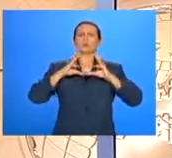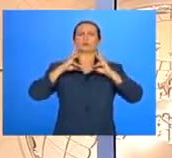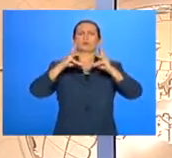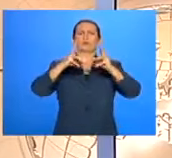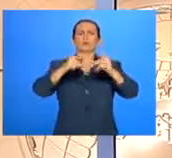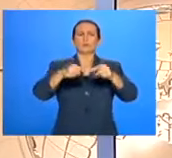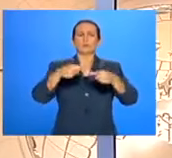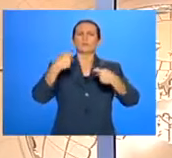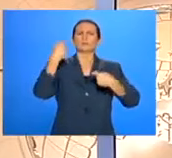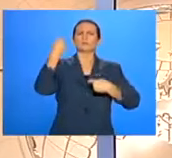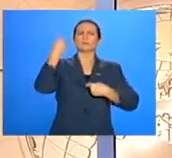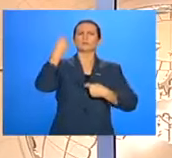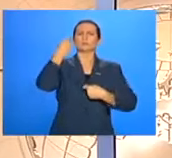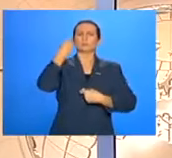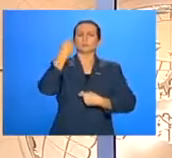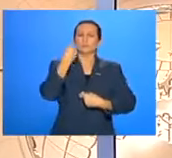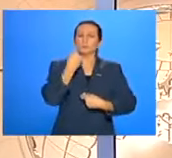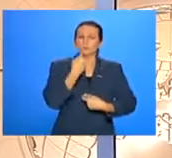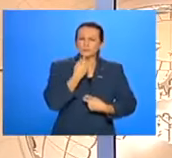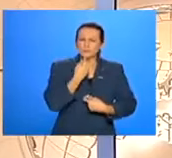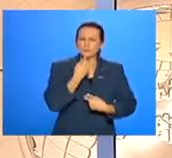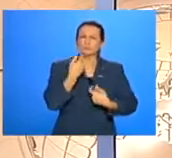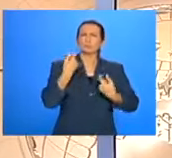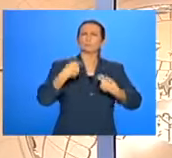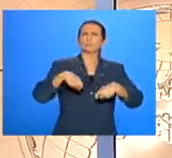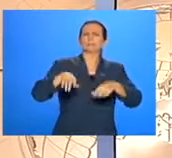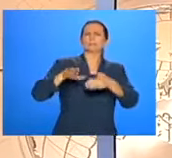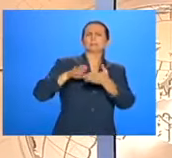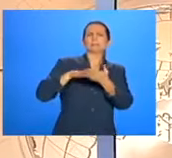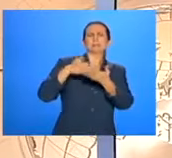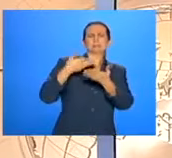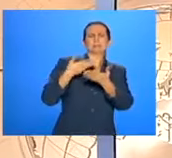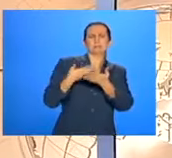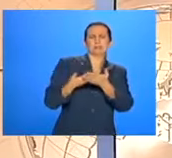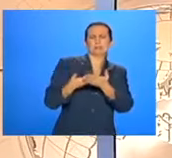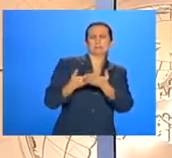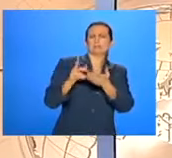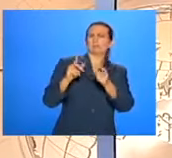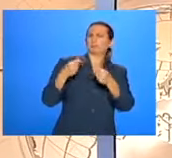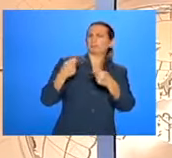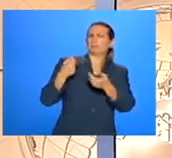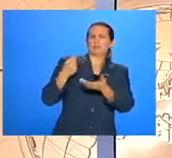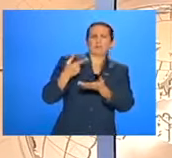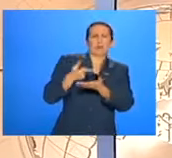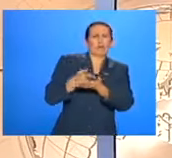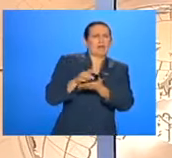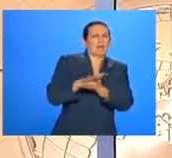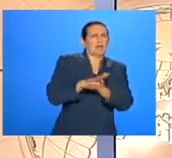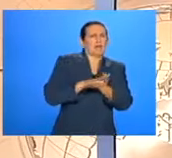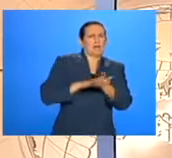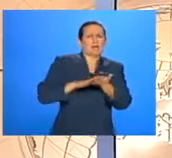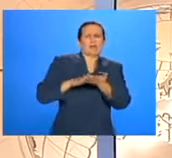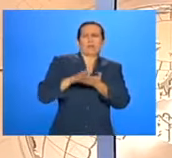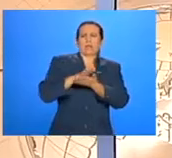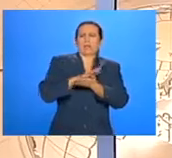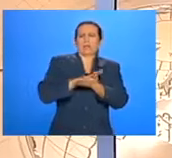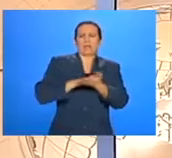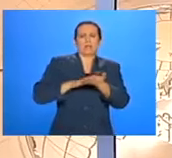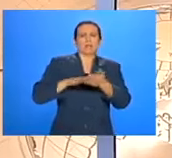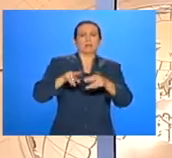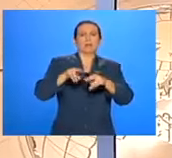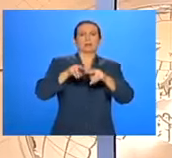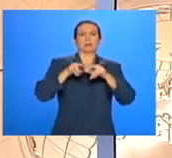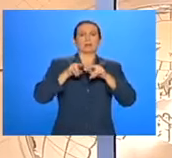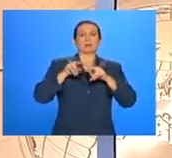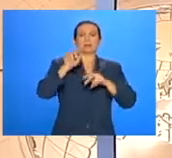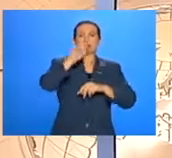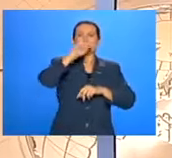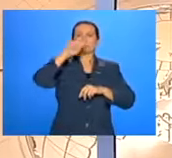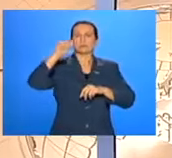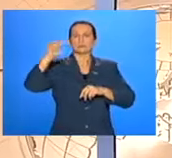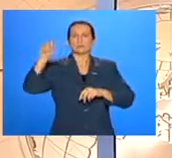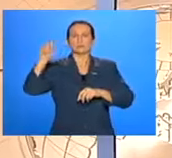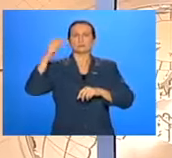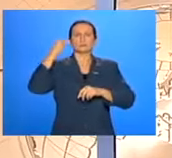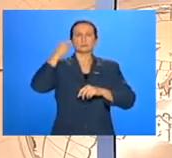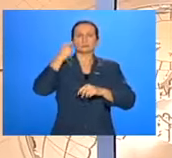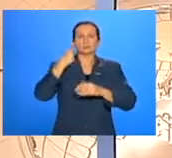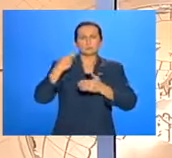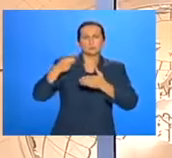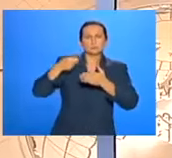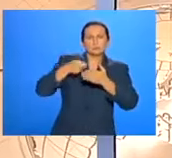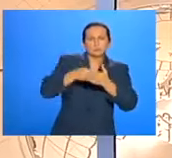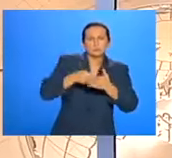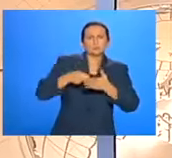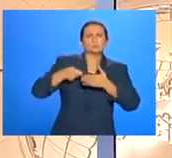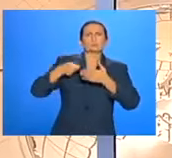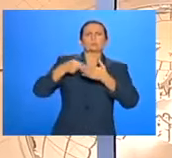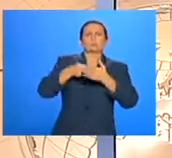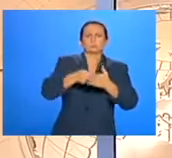intérprete livre de encargos diante de reivindicações da Associação Nacional de Surdos. Nesse